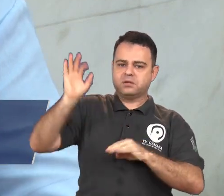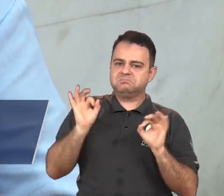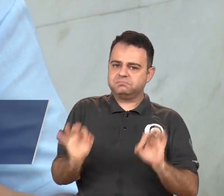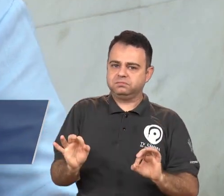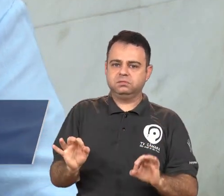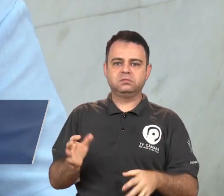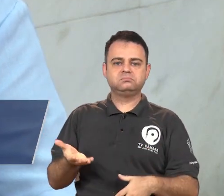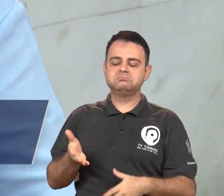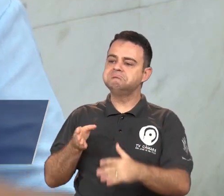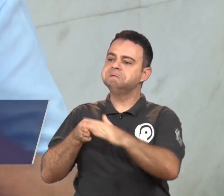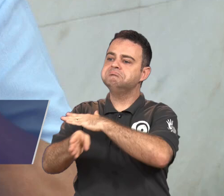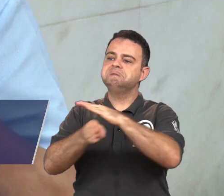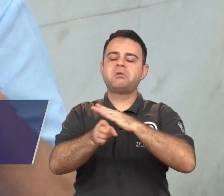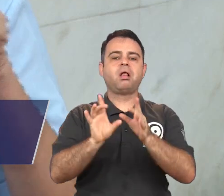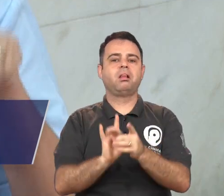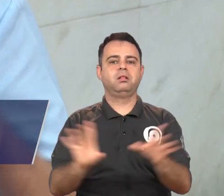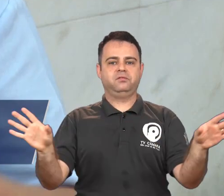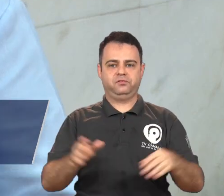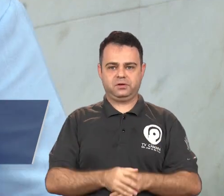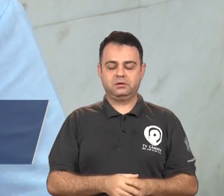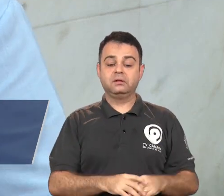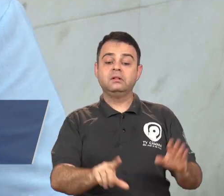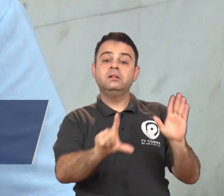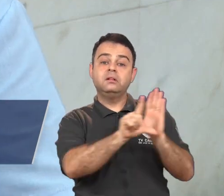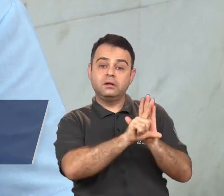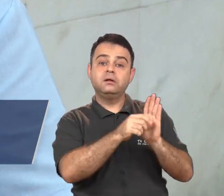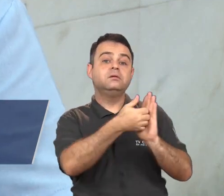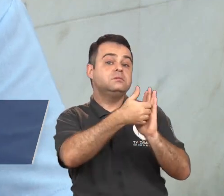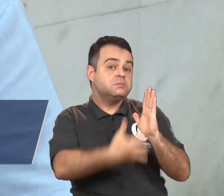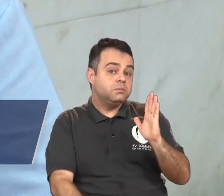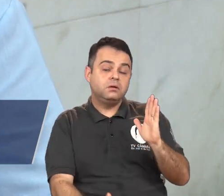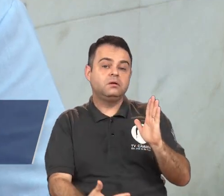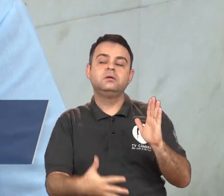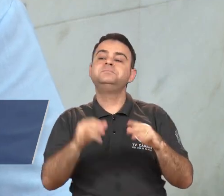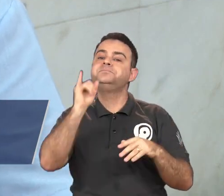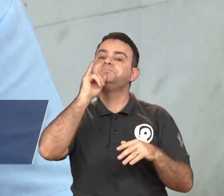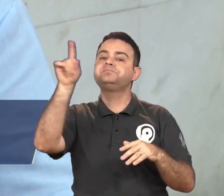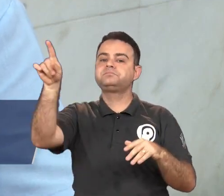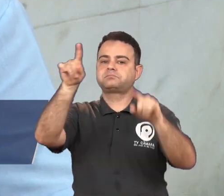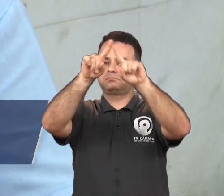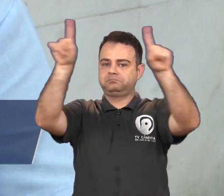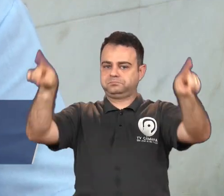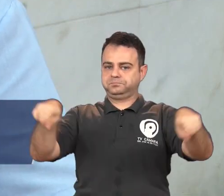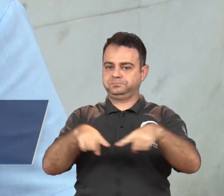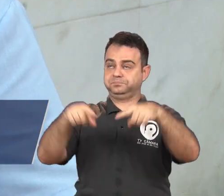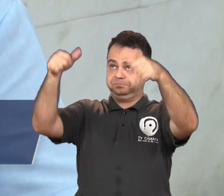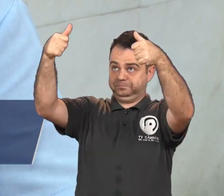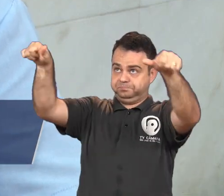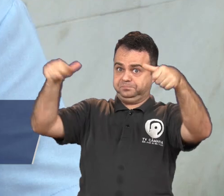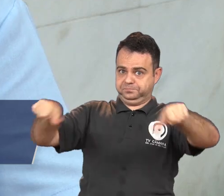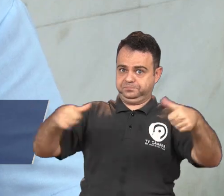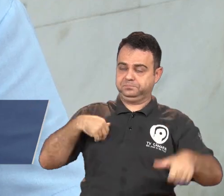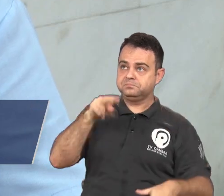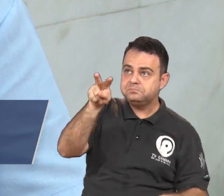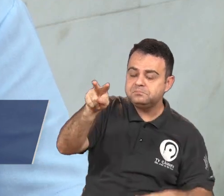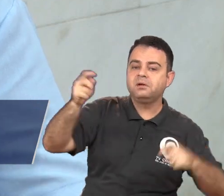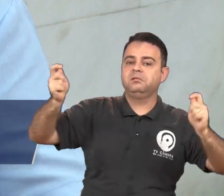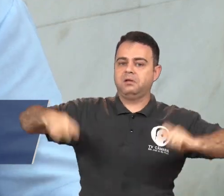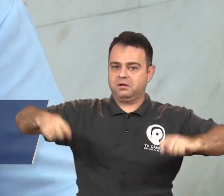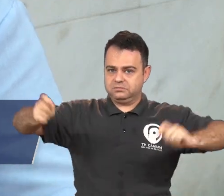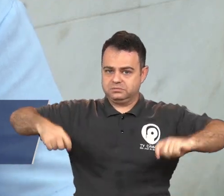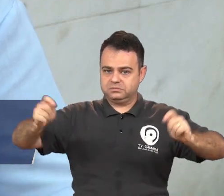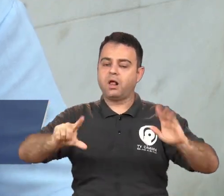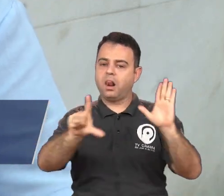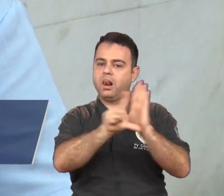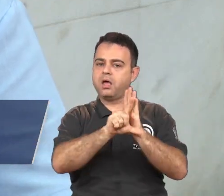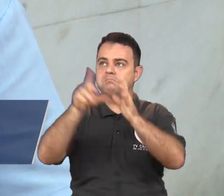tem nenhum entrave, não tem nada. Inclusive, a lei ela é fixada bem ao lado da bilheteria. Então, não tem problema. É uma